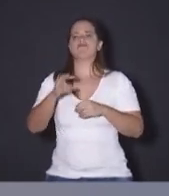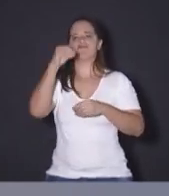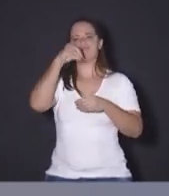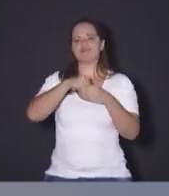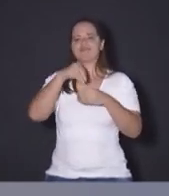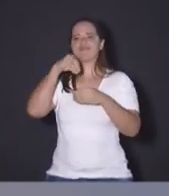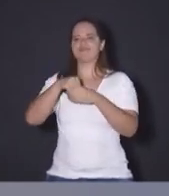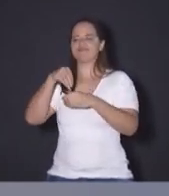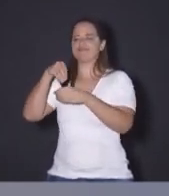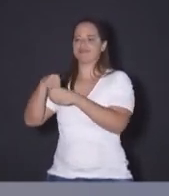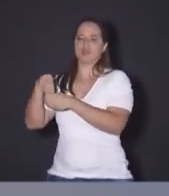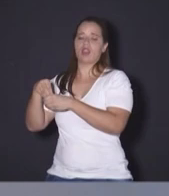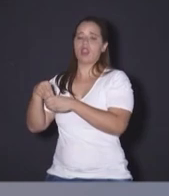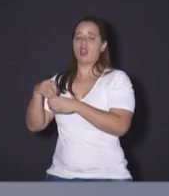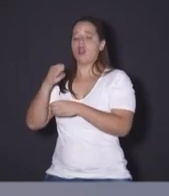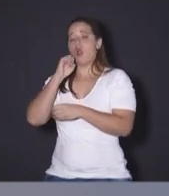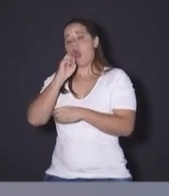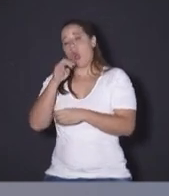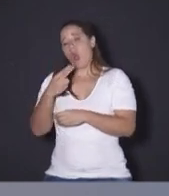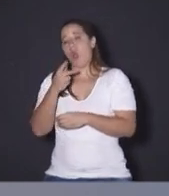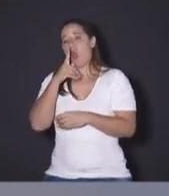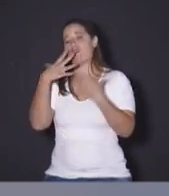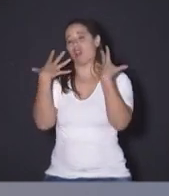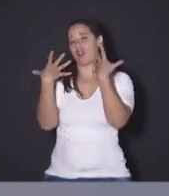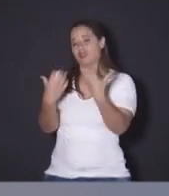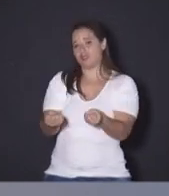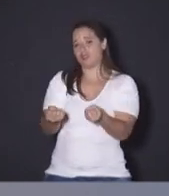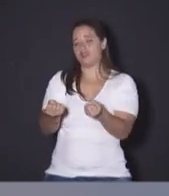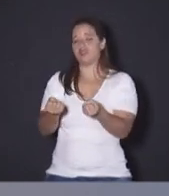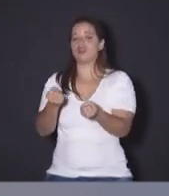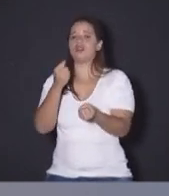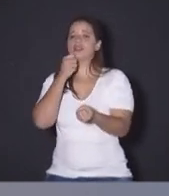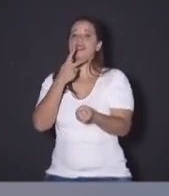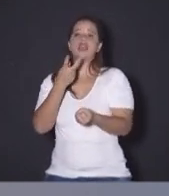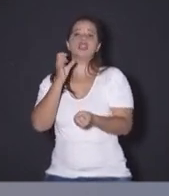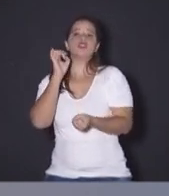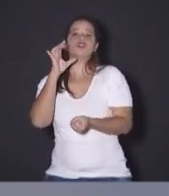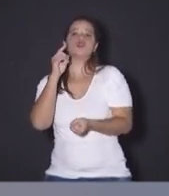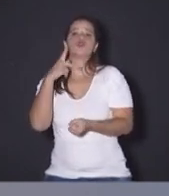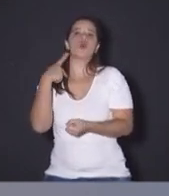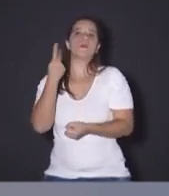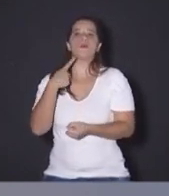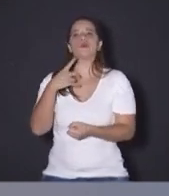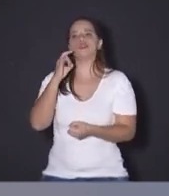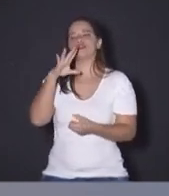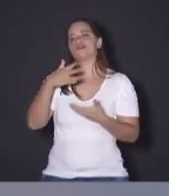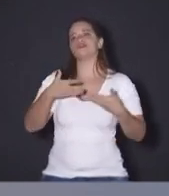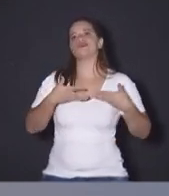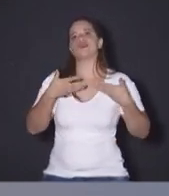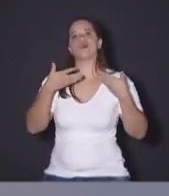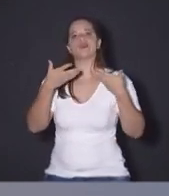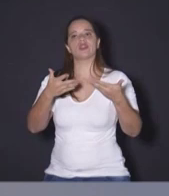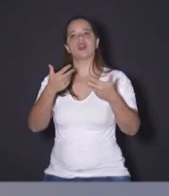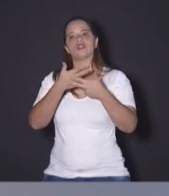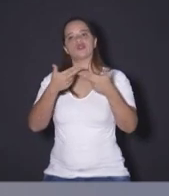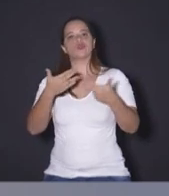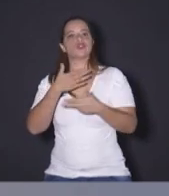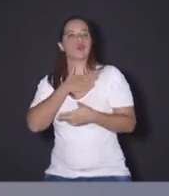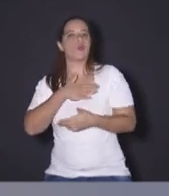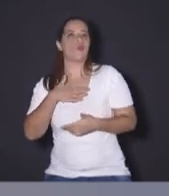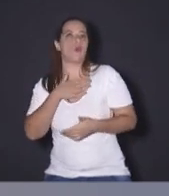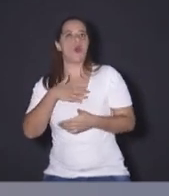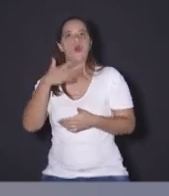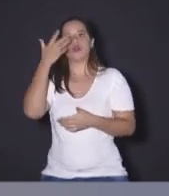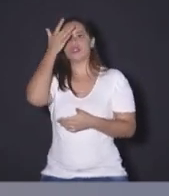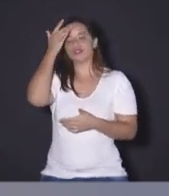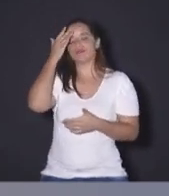dela ou se você aceitar essa política pelo menos que não seja uma política de só entregar o que você gosta das pessoas